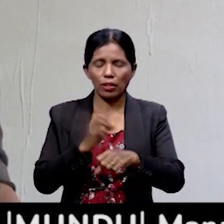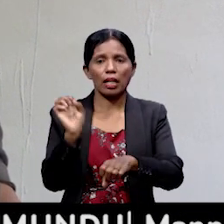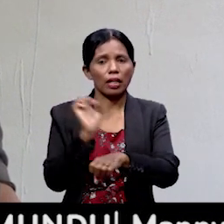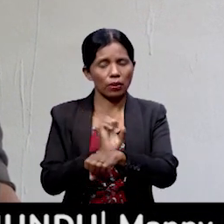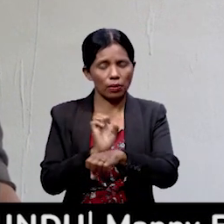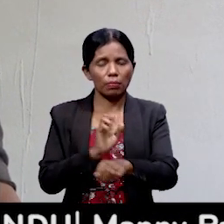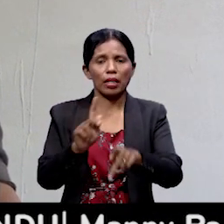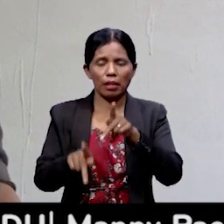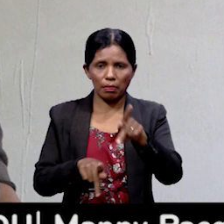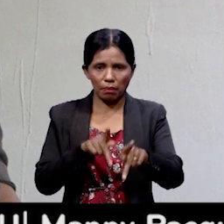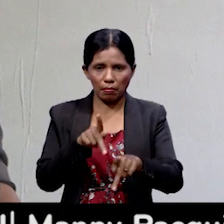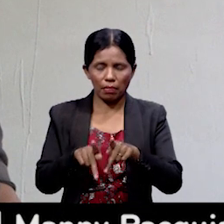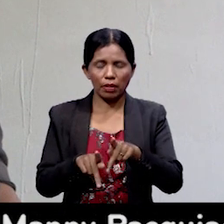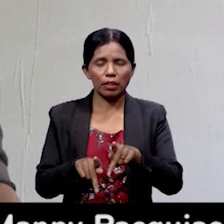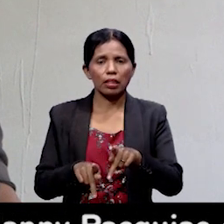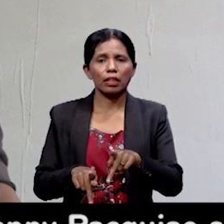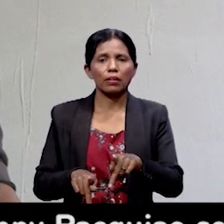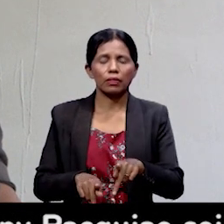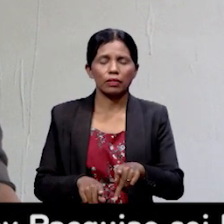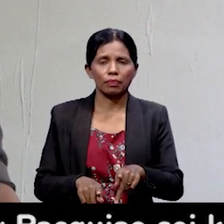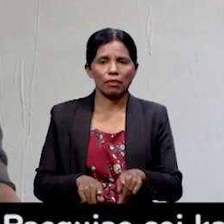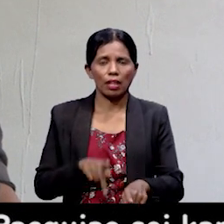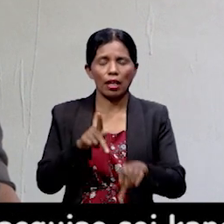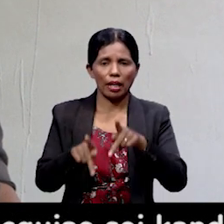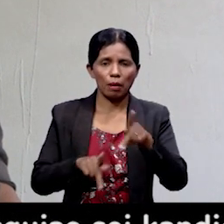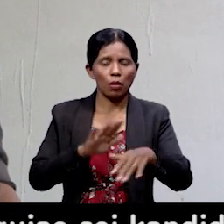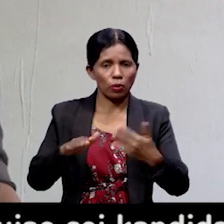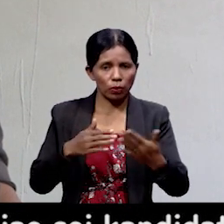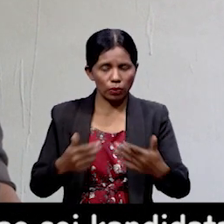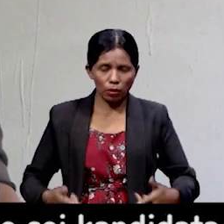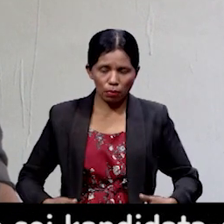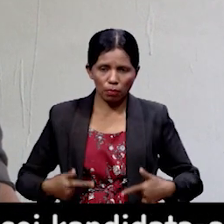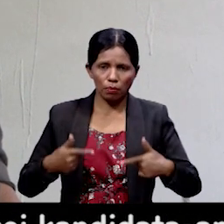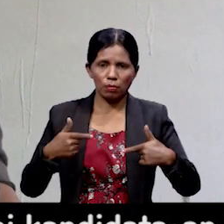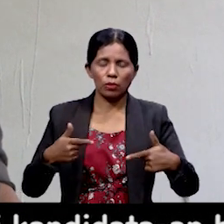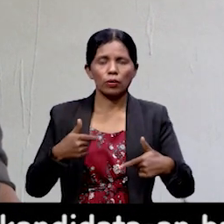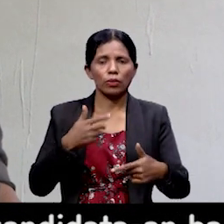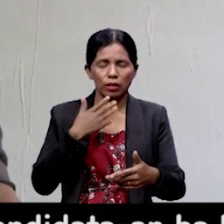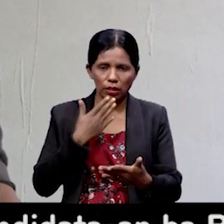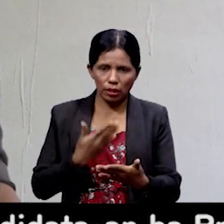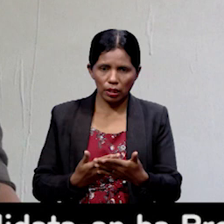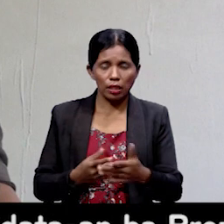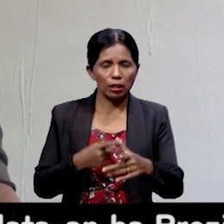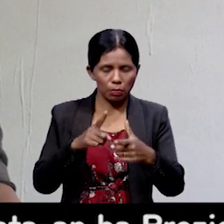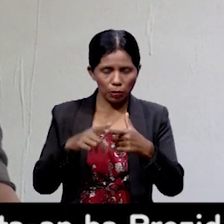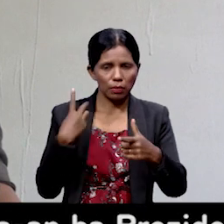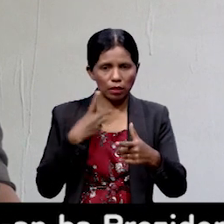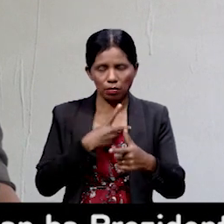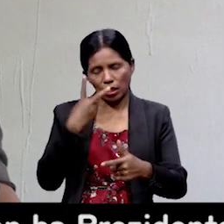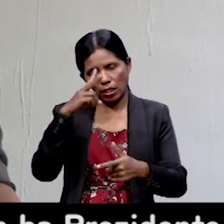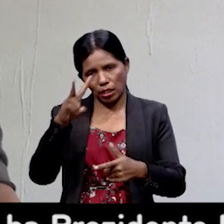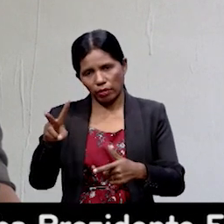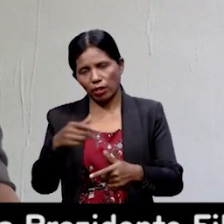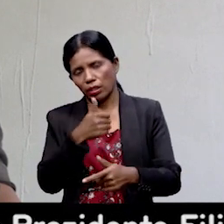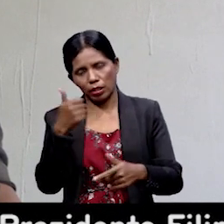na minha, vida comum povo na minha. Pois mas que barra essa san sercelo, nem bem que pertenente